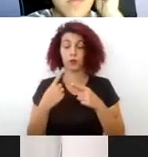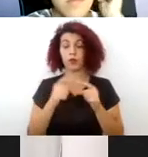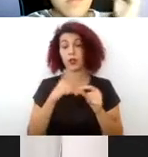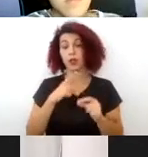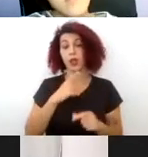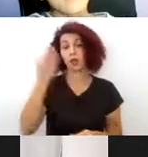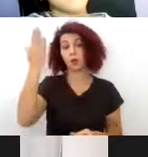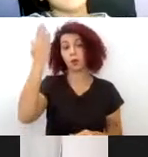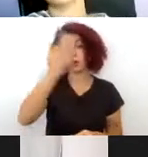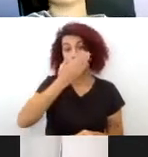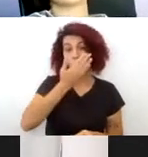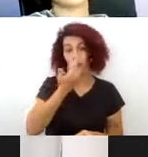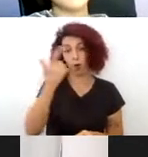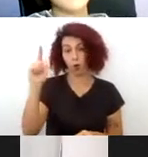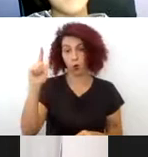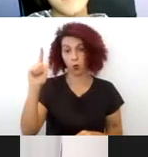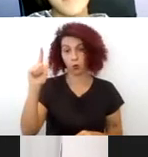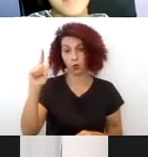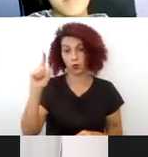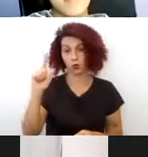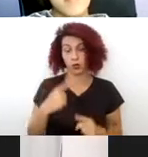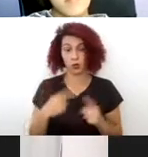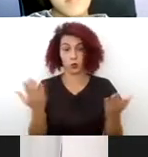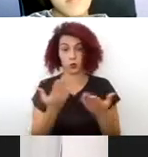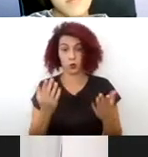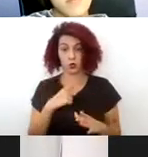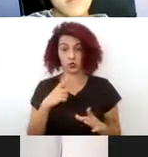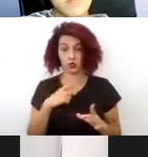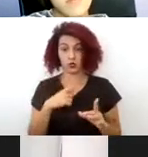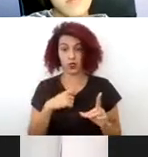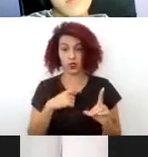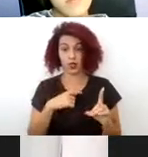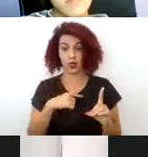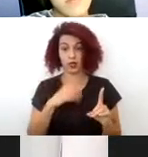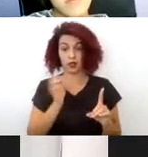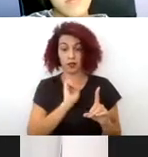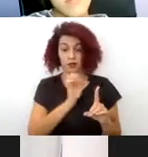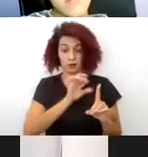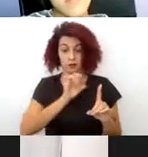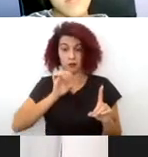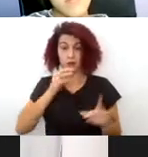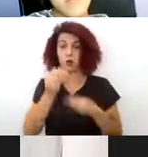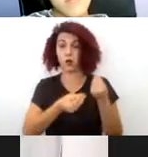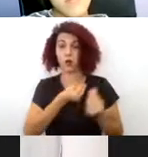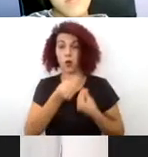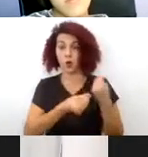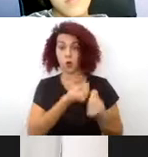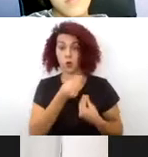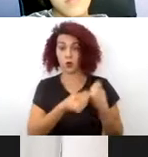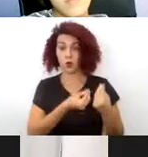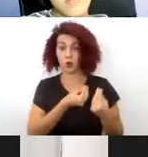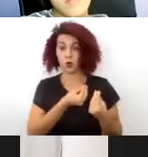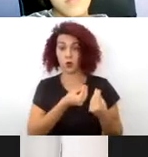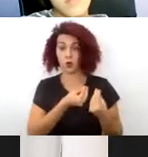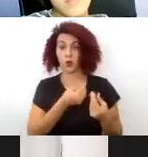outras formas o índice de homofobia que nós temos no país gente só se explica pelo patriarcado que o patriarcado não é o poder apenas